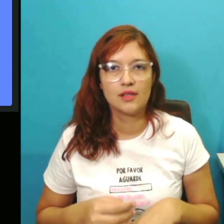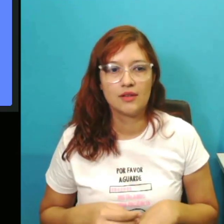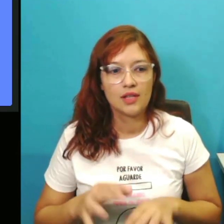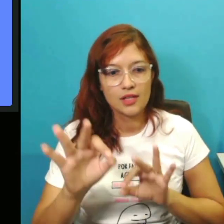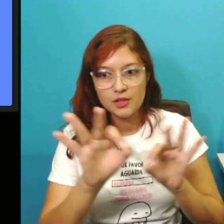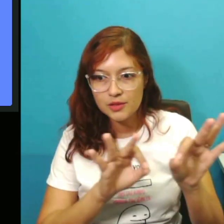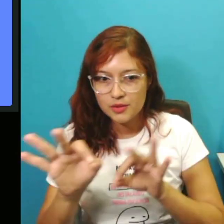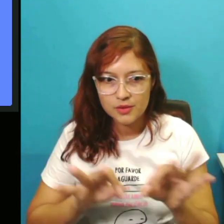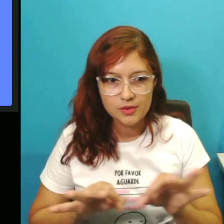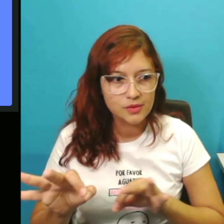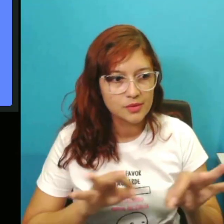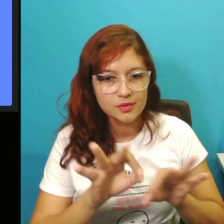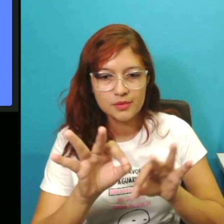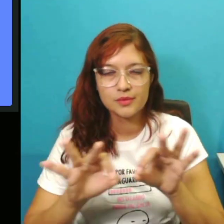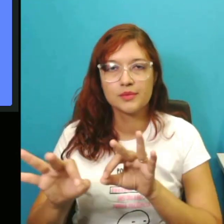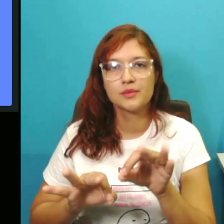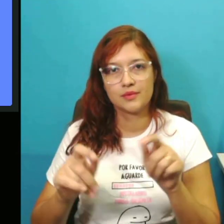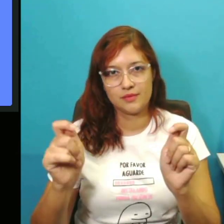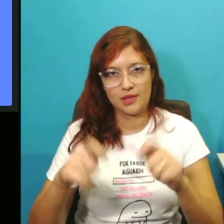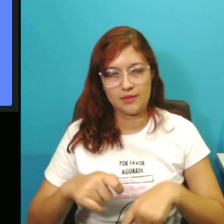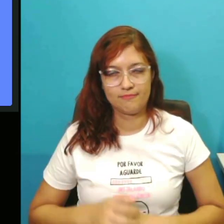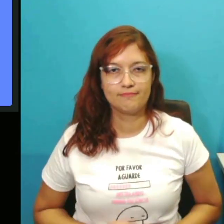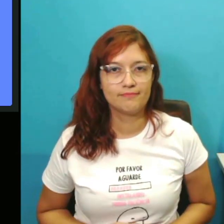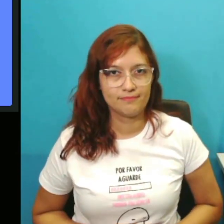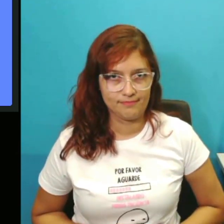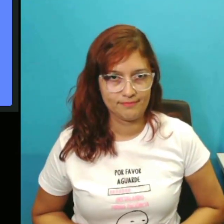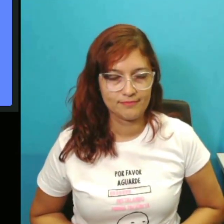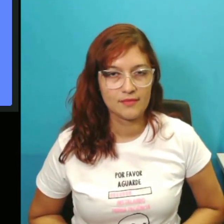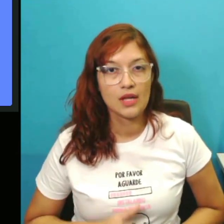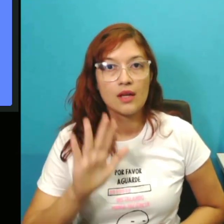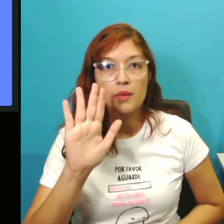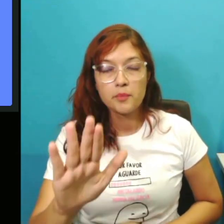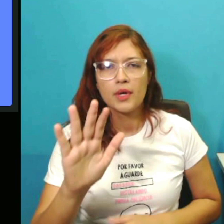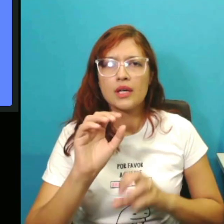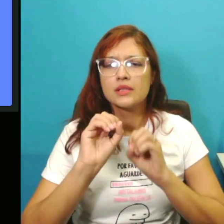aula, para que possam organizar o experimento juntos.